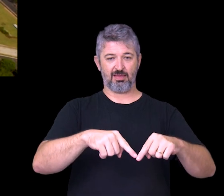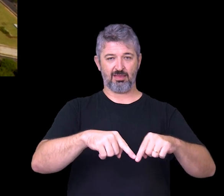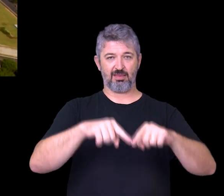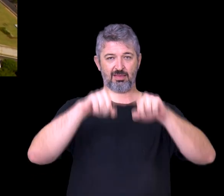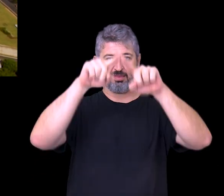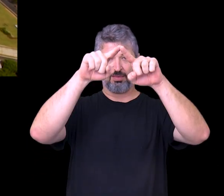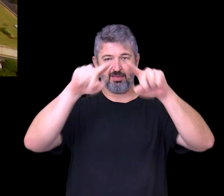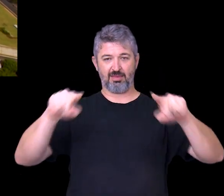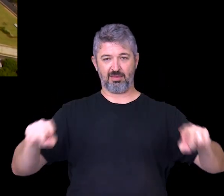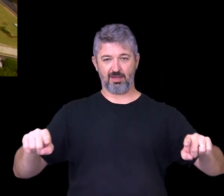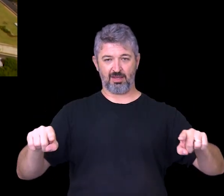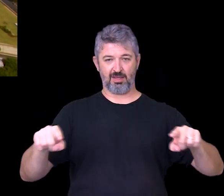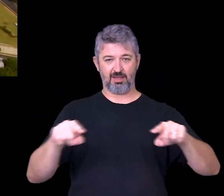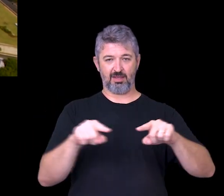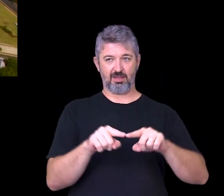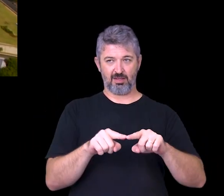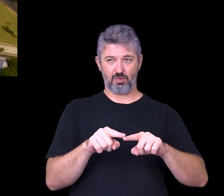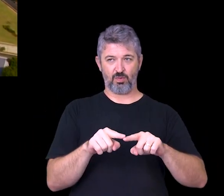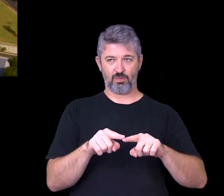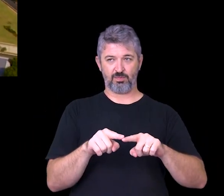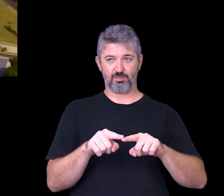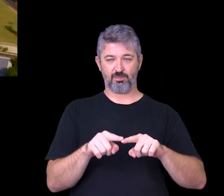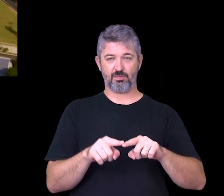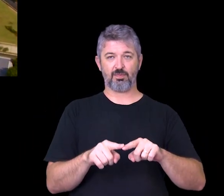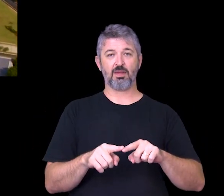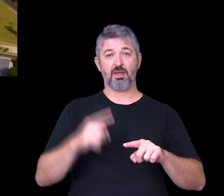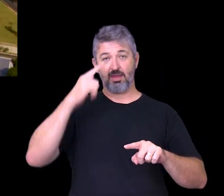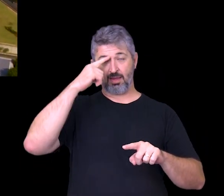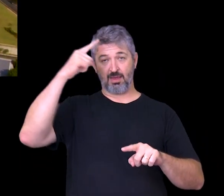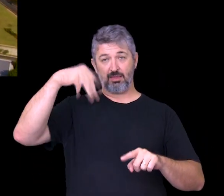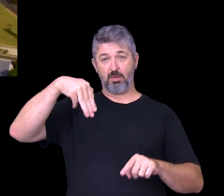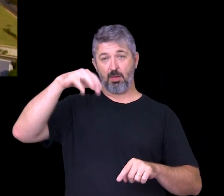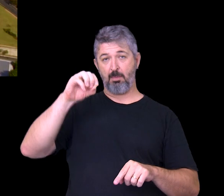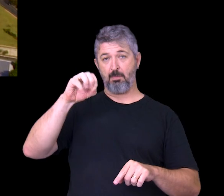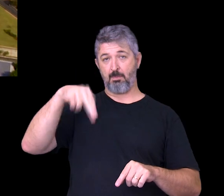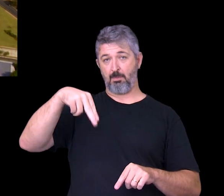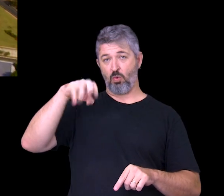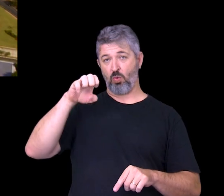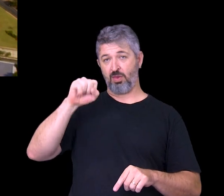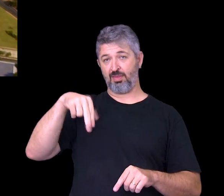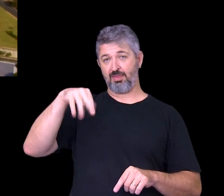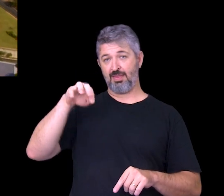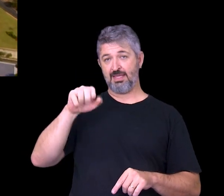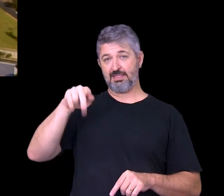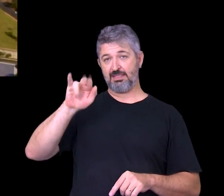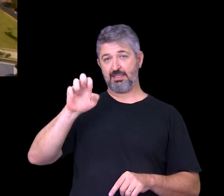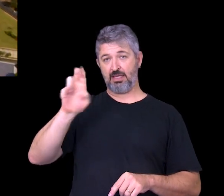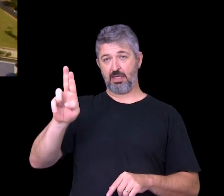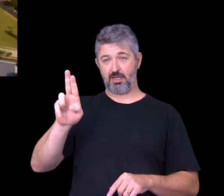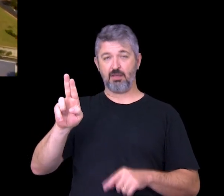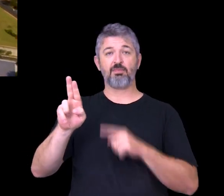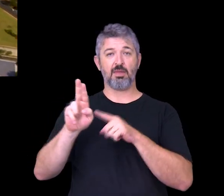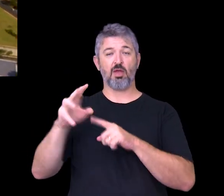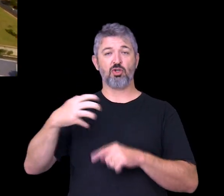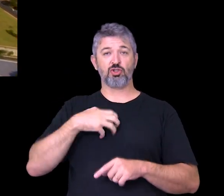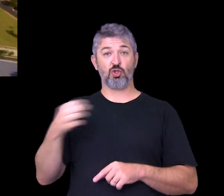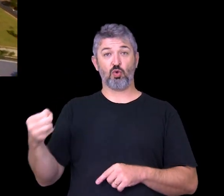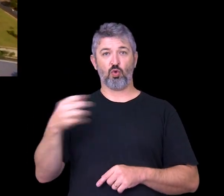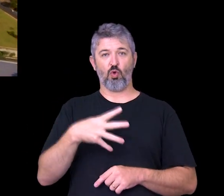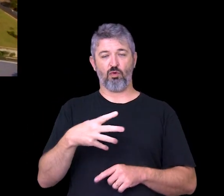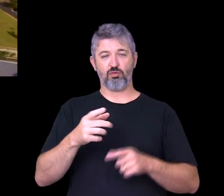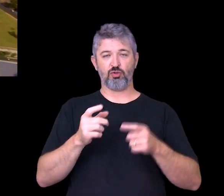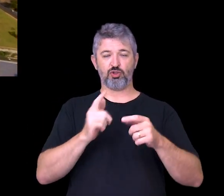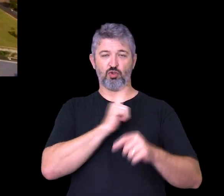traz ali as ideias de Montesquieu, da nova forma de governo, os 3 poderes. Maurício Matar,